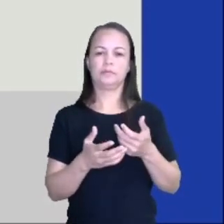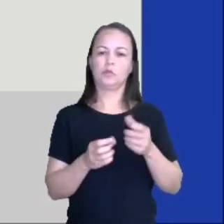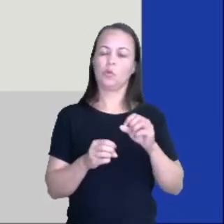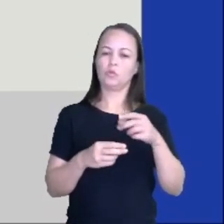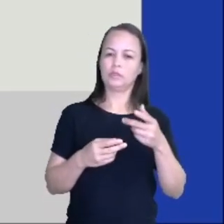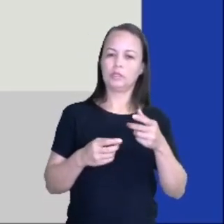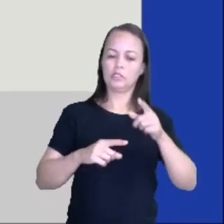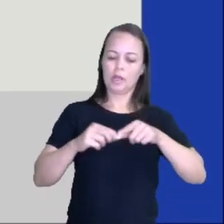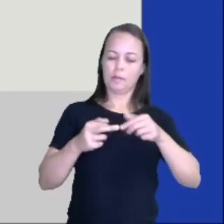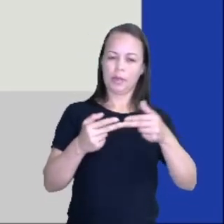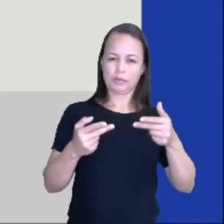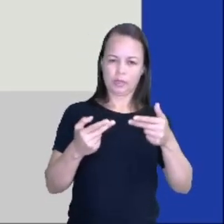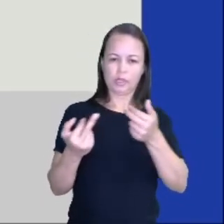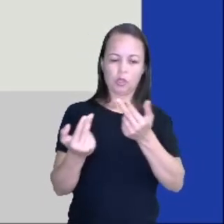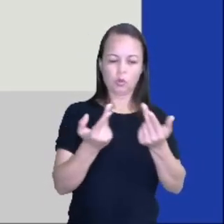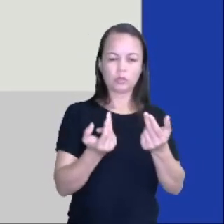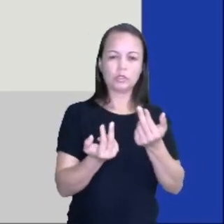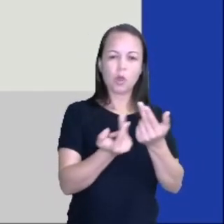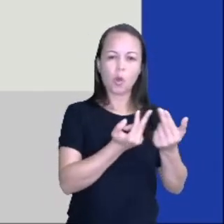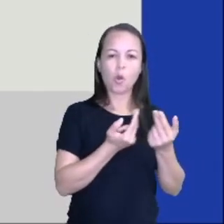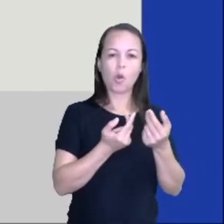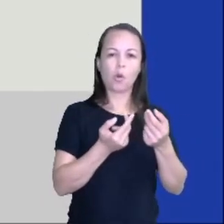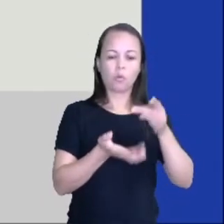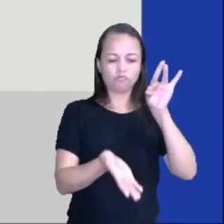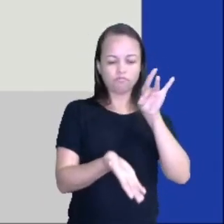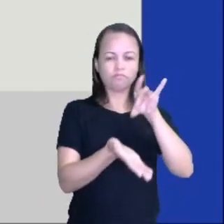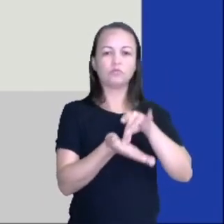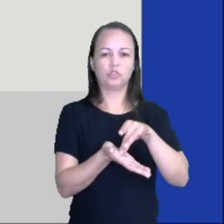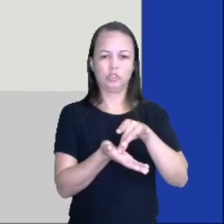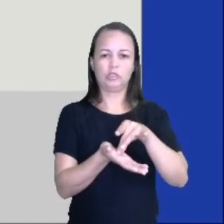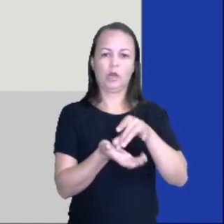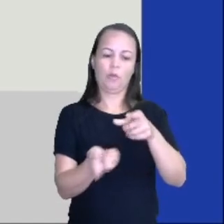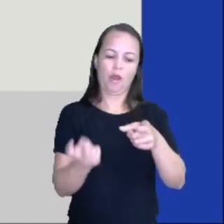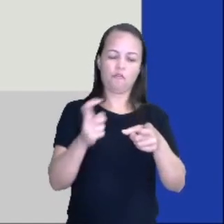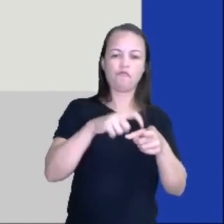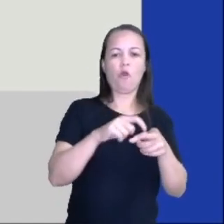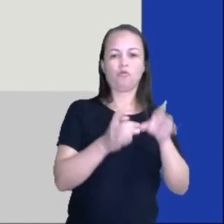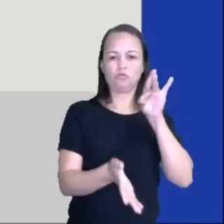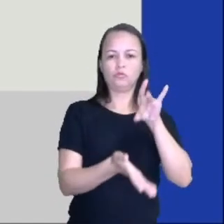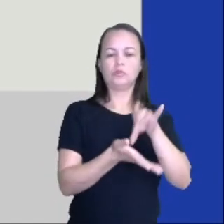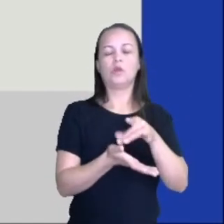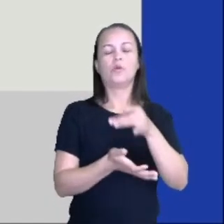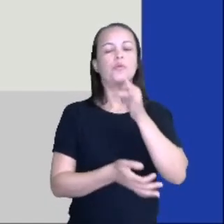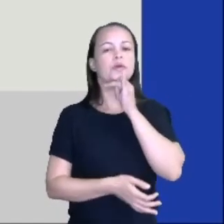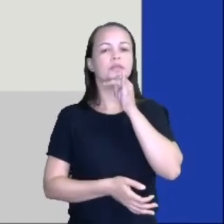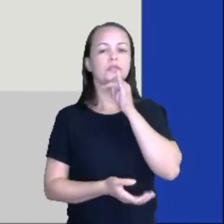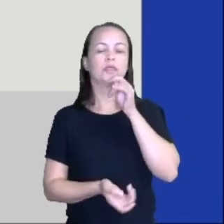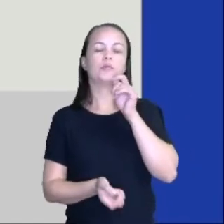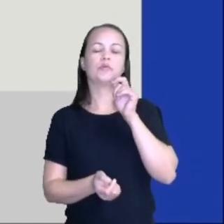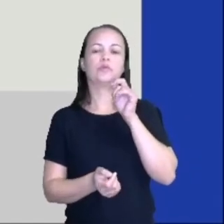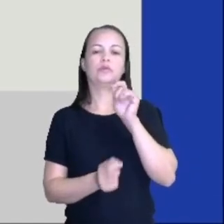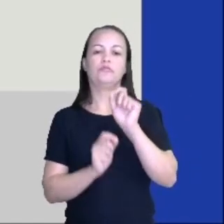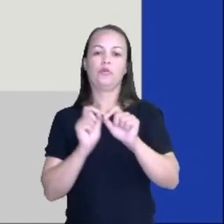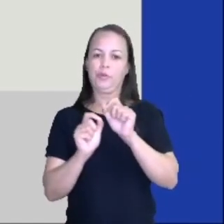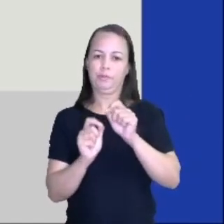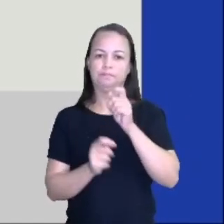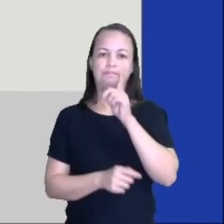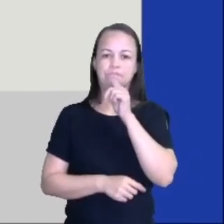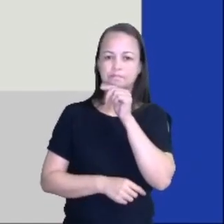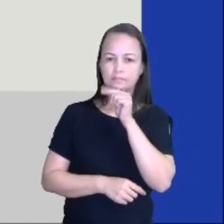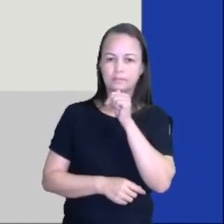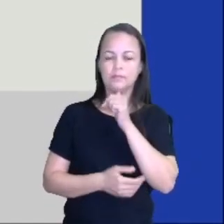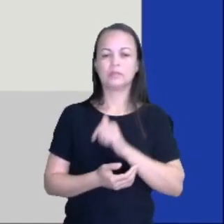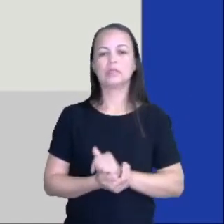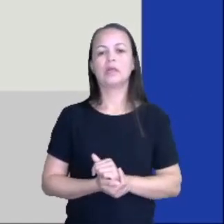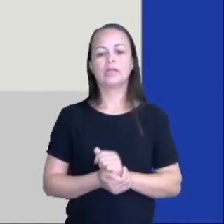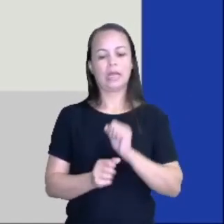matéria consegue voltar ao seu estado original, como o exemplo que nós usamos da água, que ela